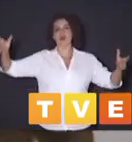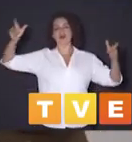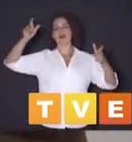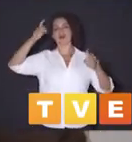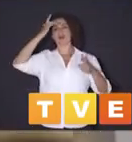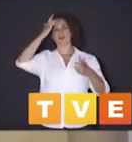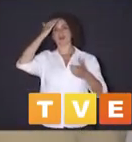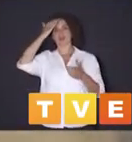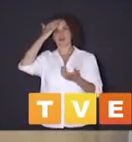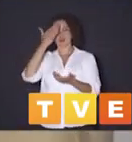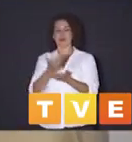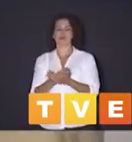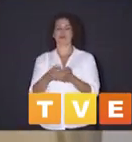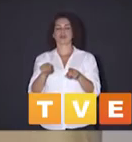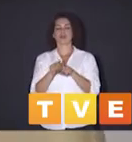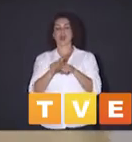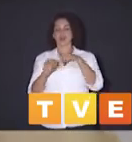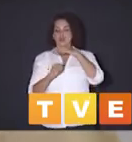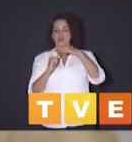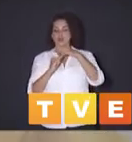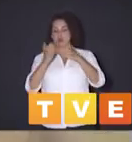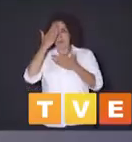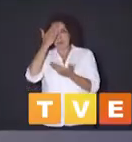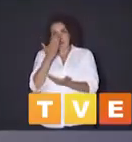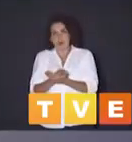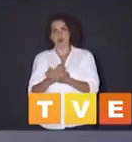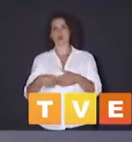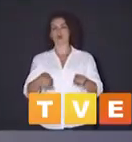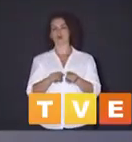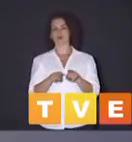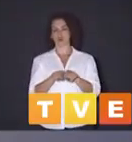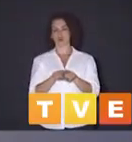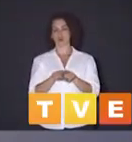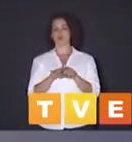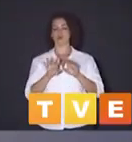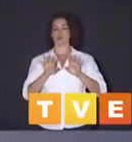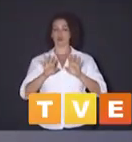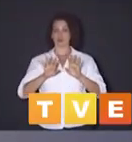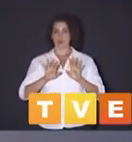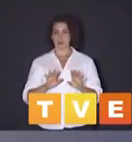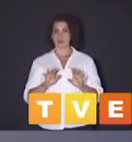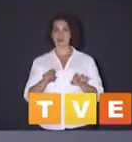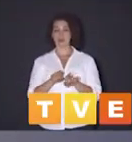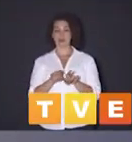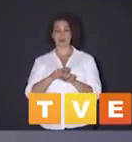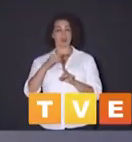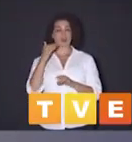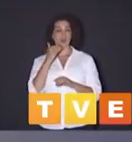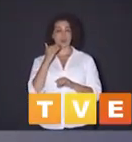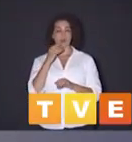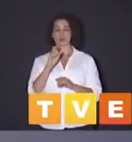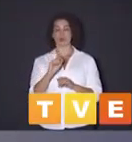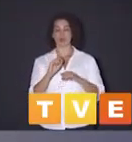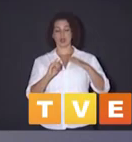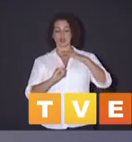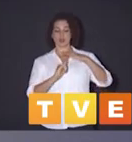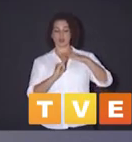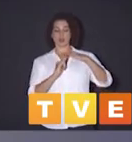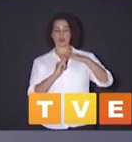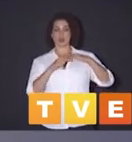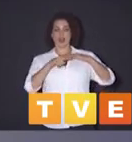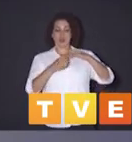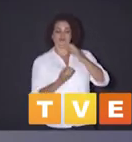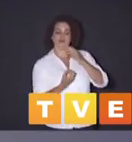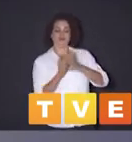institucional e aí aqui também tem as distorções instituições são criadas para ficar gerando